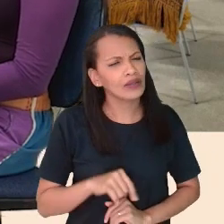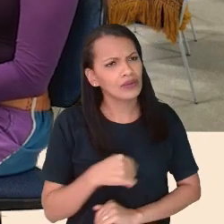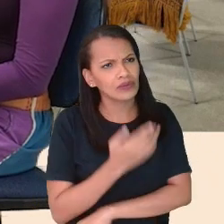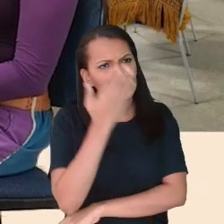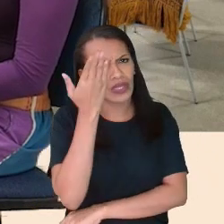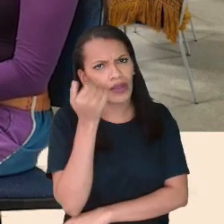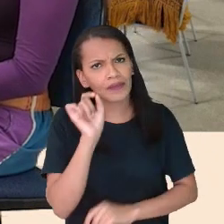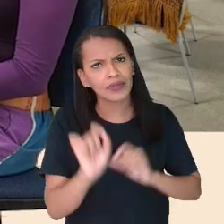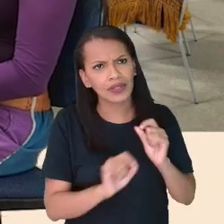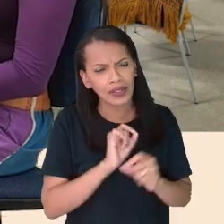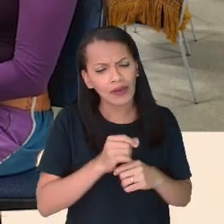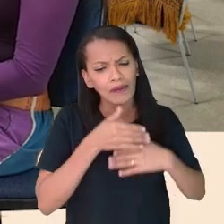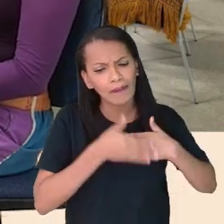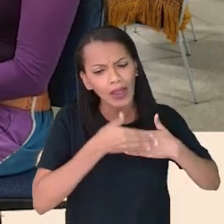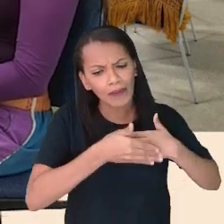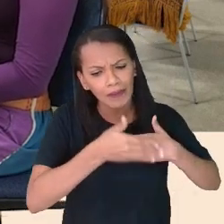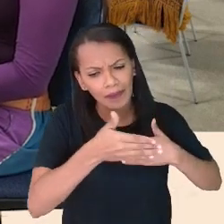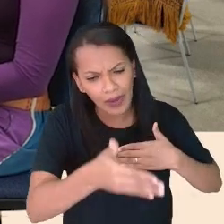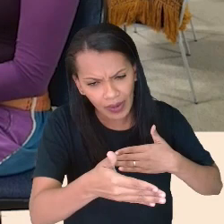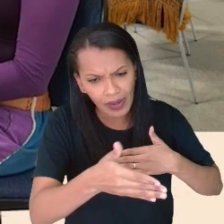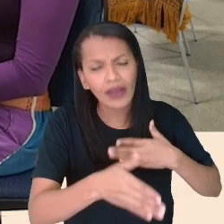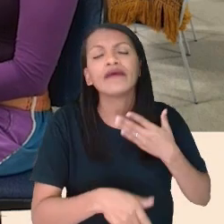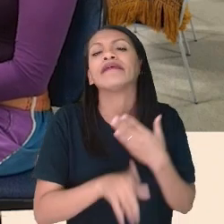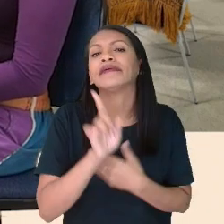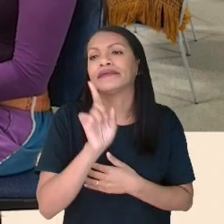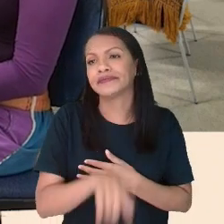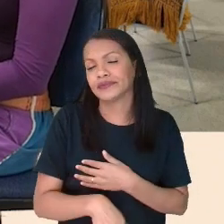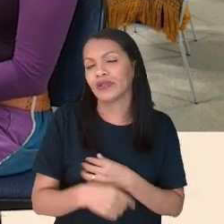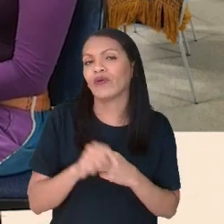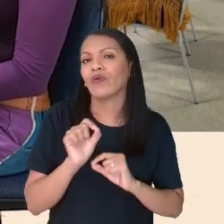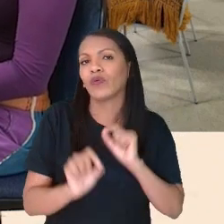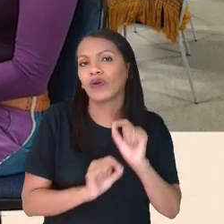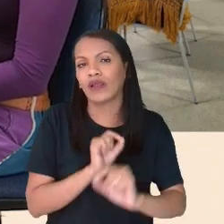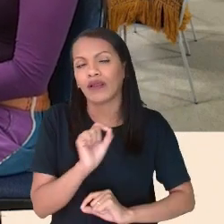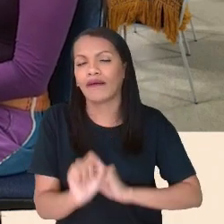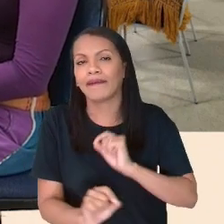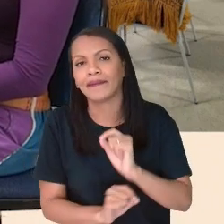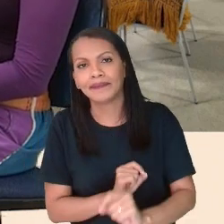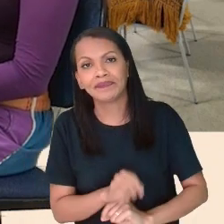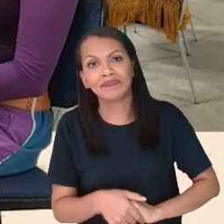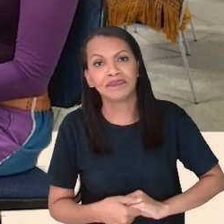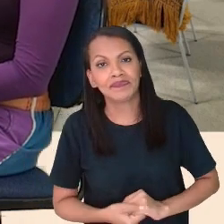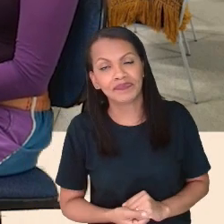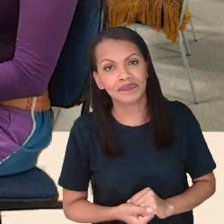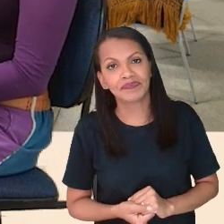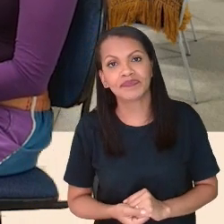sabe que a gente está naquele processo, não é? Do